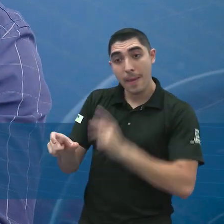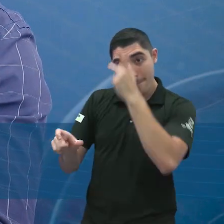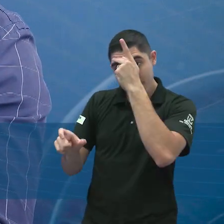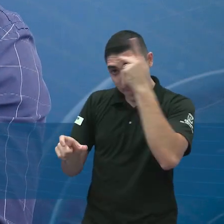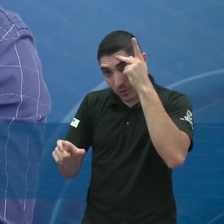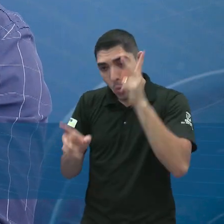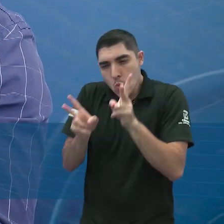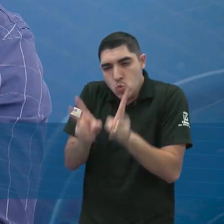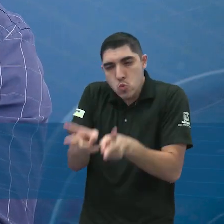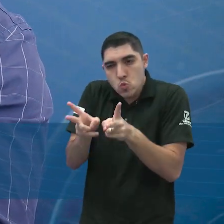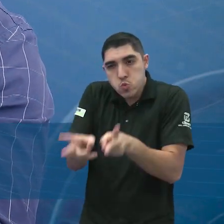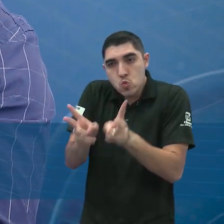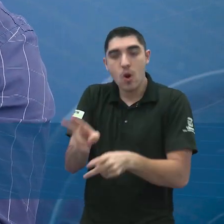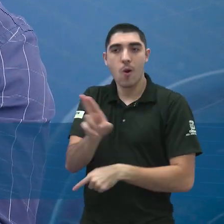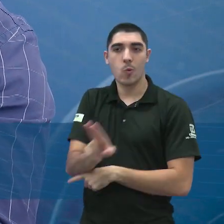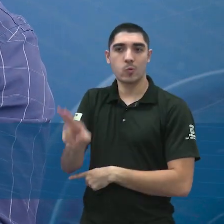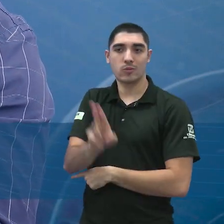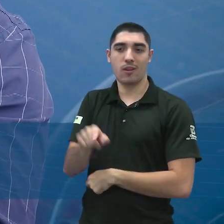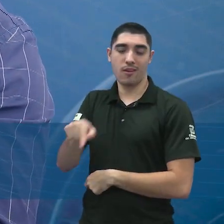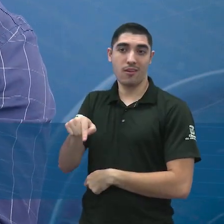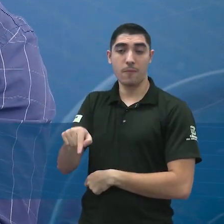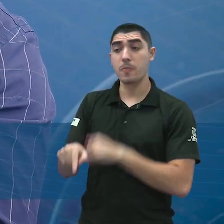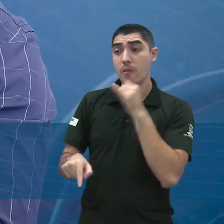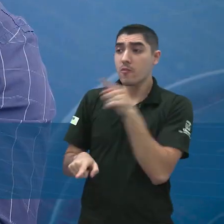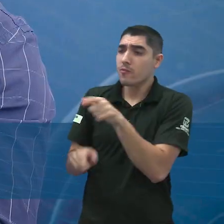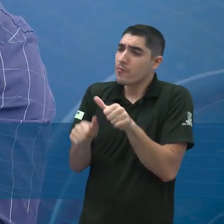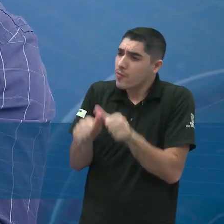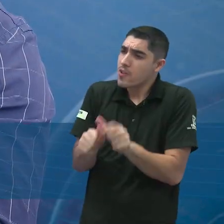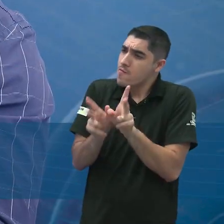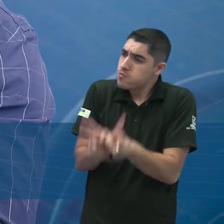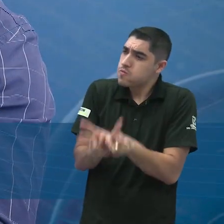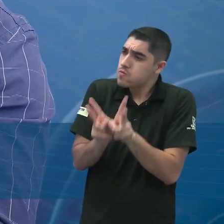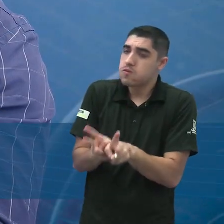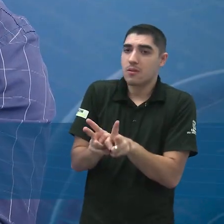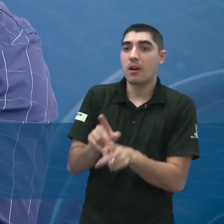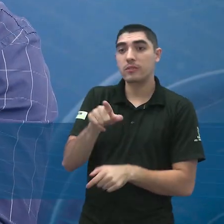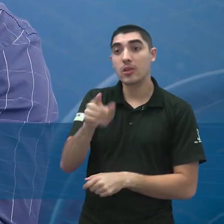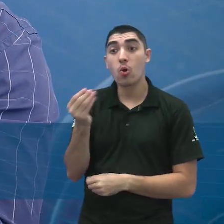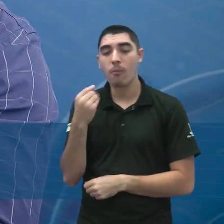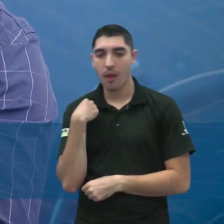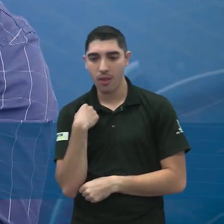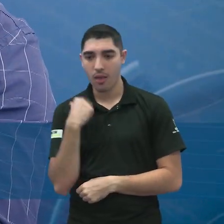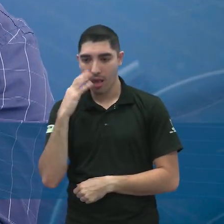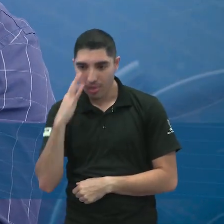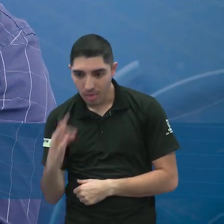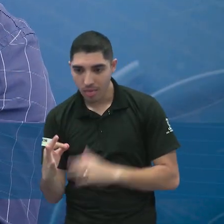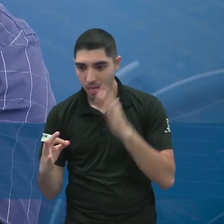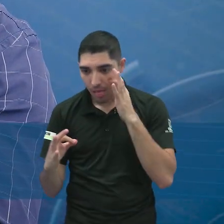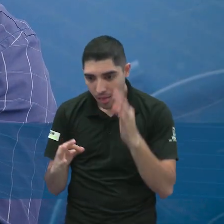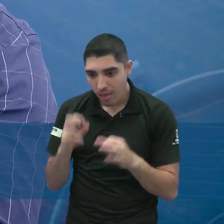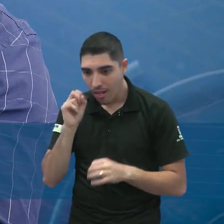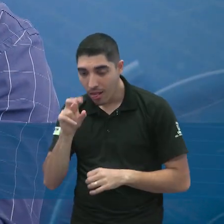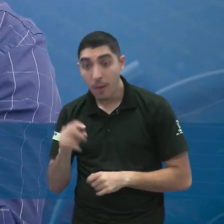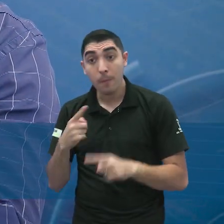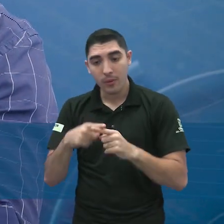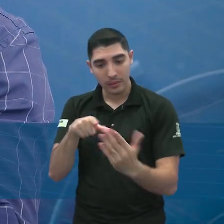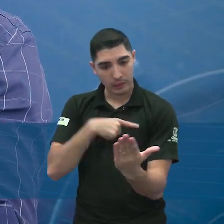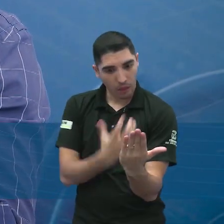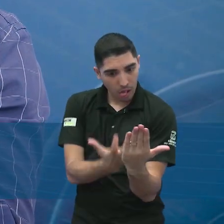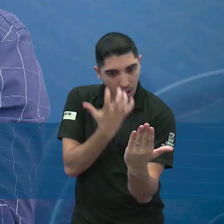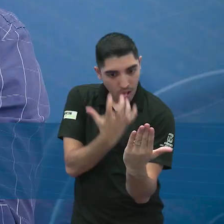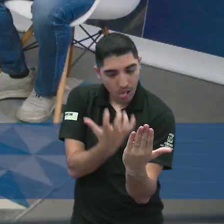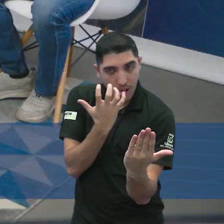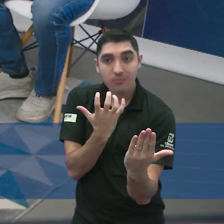daquela plataforma. Então, se você está navegando lá, ele quer que você fique lá. Então, como é que você vai ficar? Prendendo sua atenção através dessa